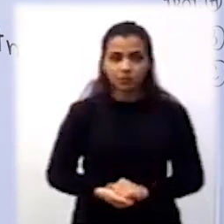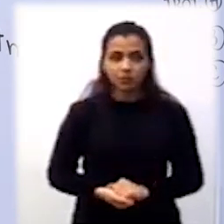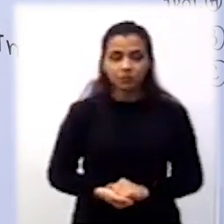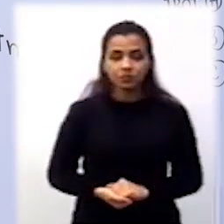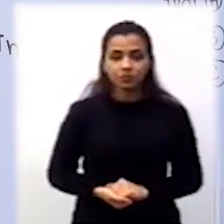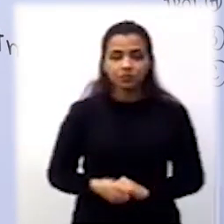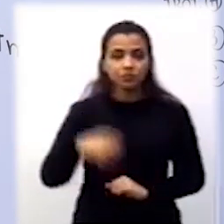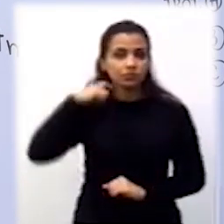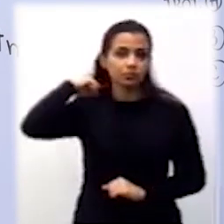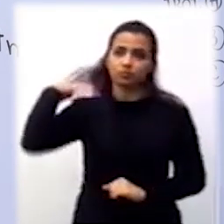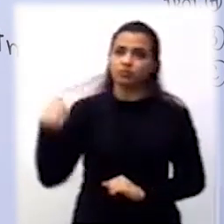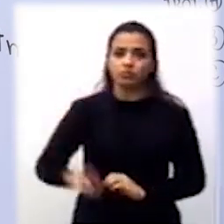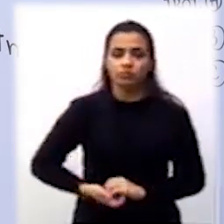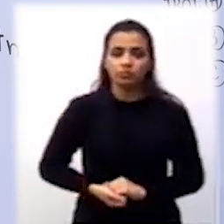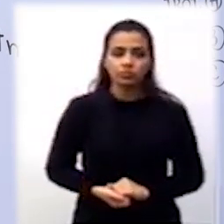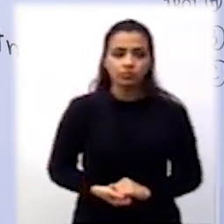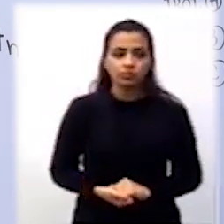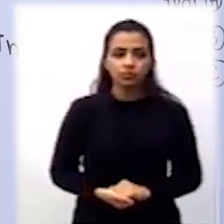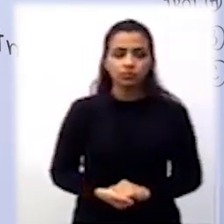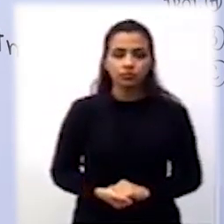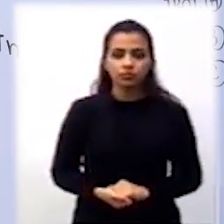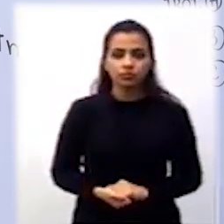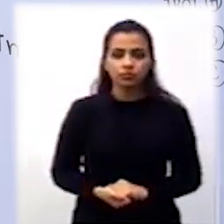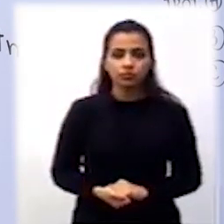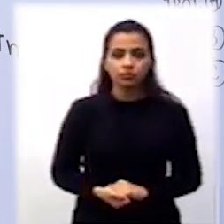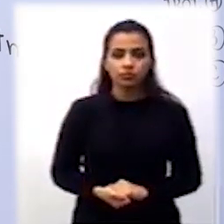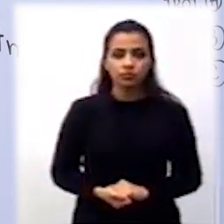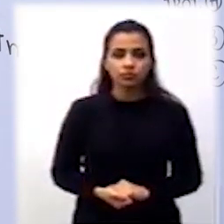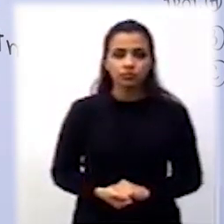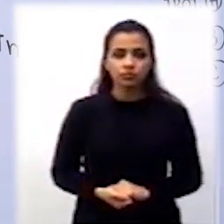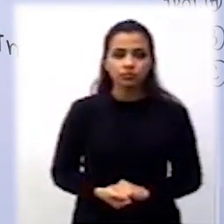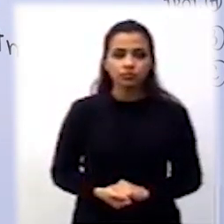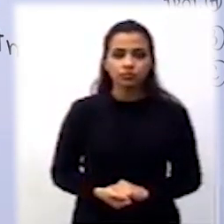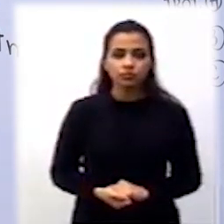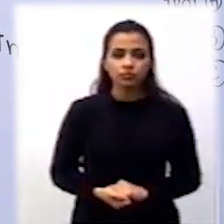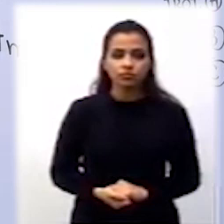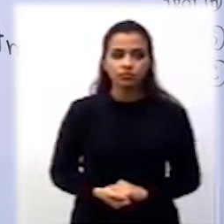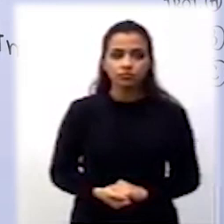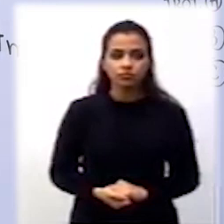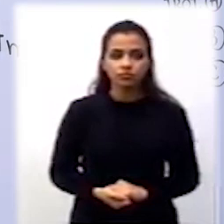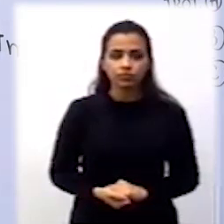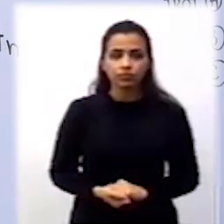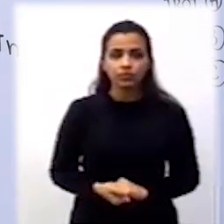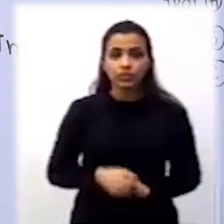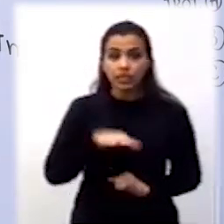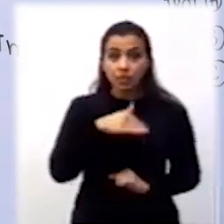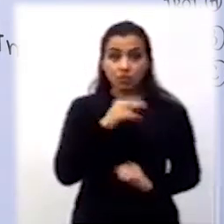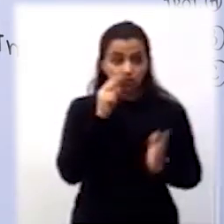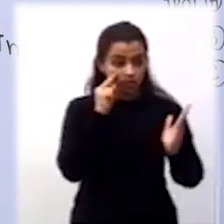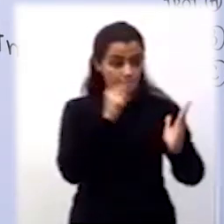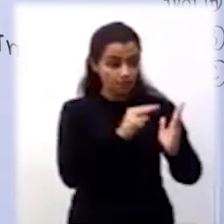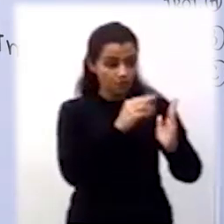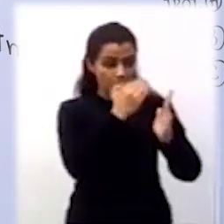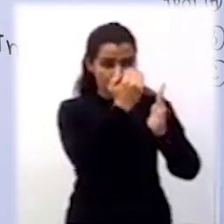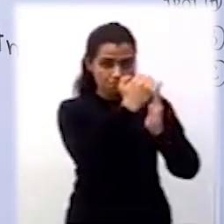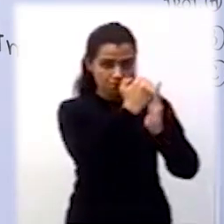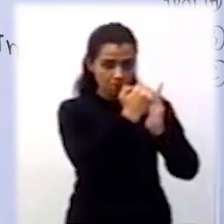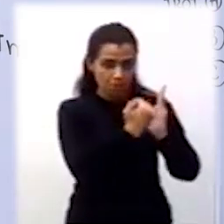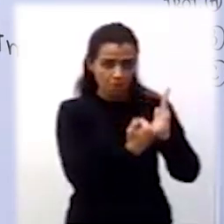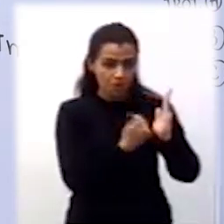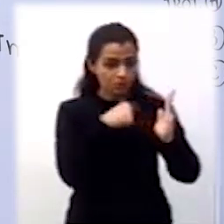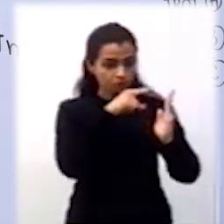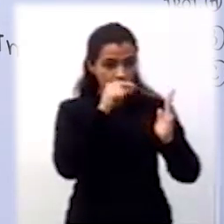Beleza, vocês podem mandando aí. Tá. A gente vai escolhendo também as dúvidas aqui. Outra coisa,